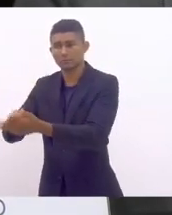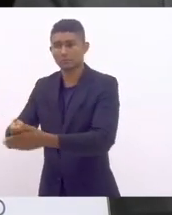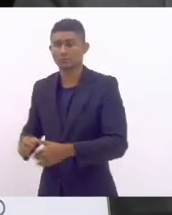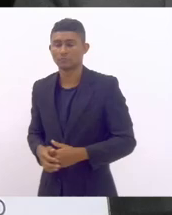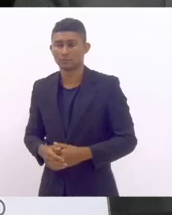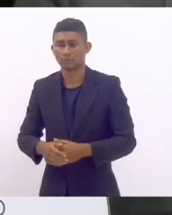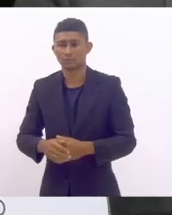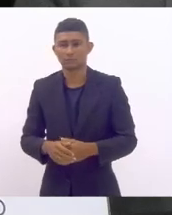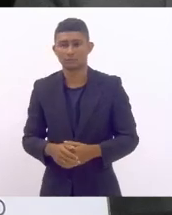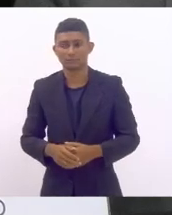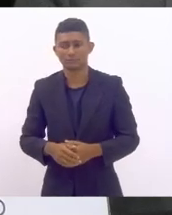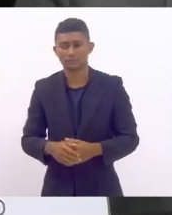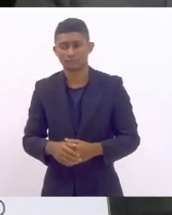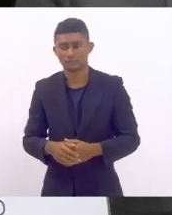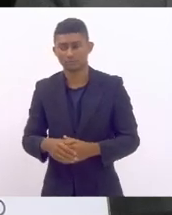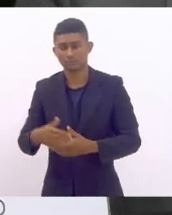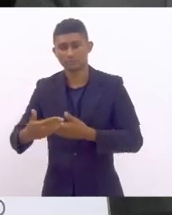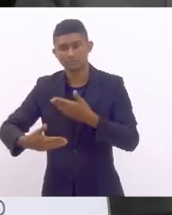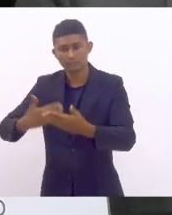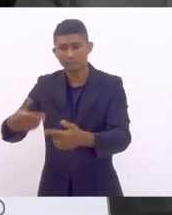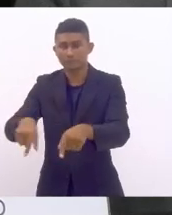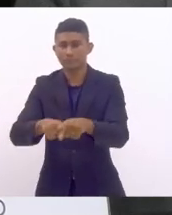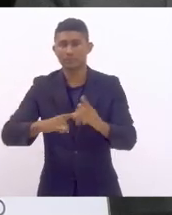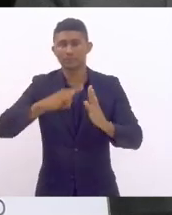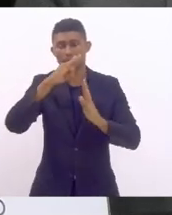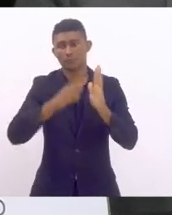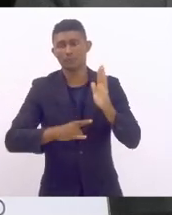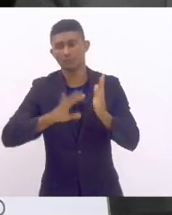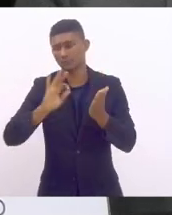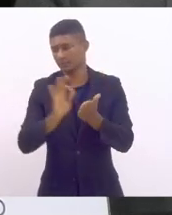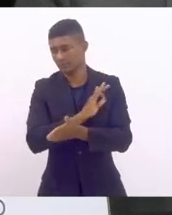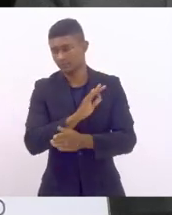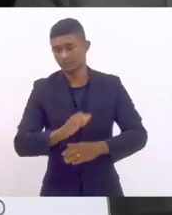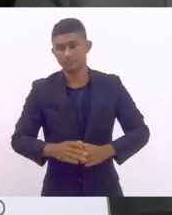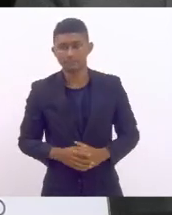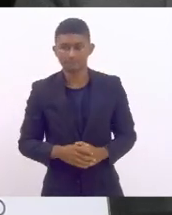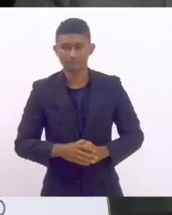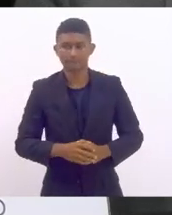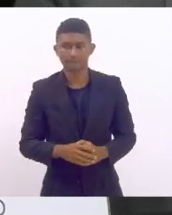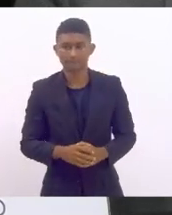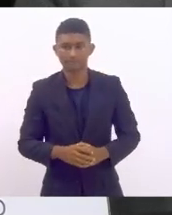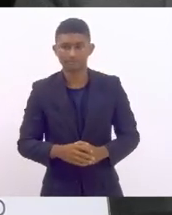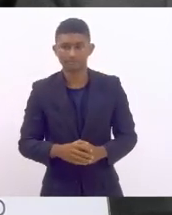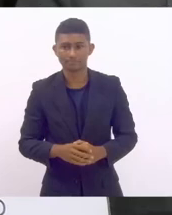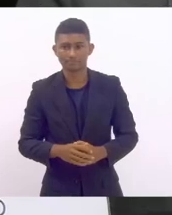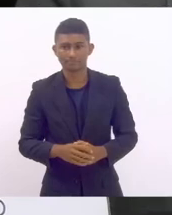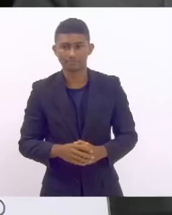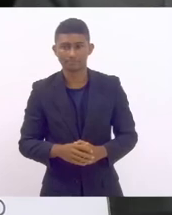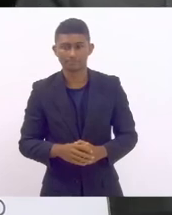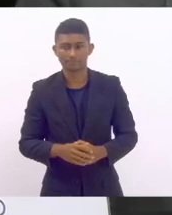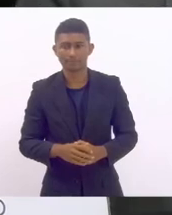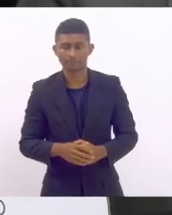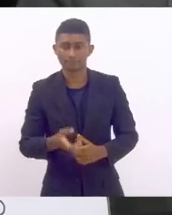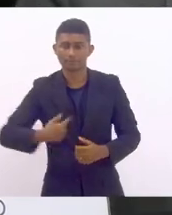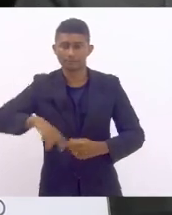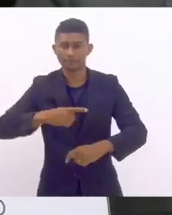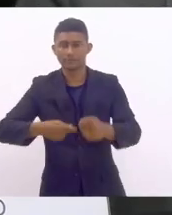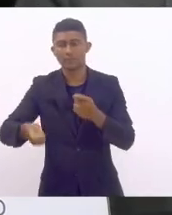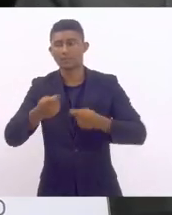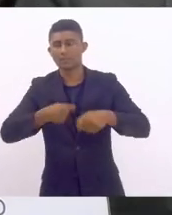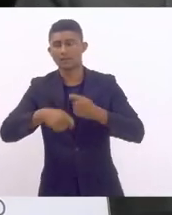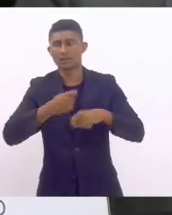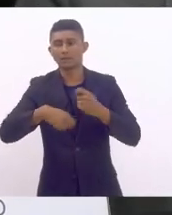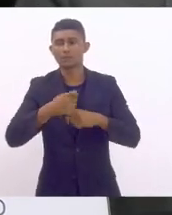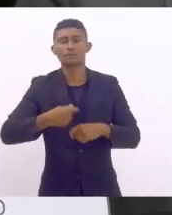isso acaba tá entrando nos nossos encontrados Então nós vamos comprimindo uma coisa aqui outra ali vamos administrando como foi